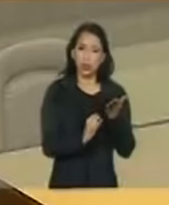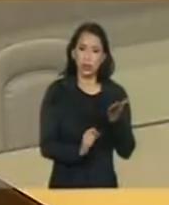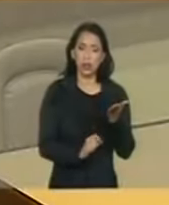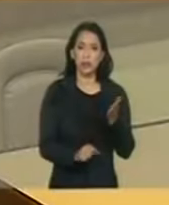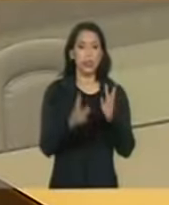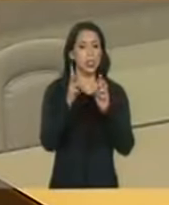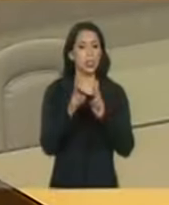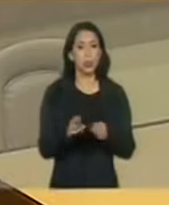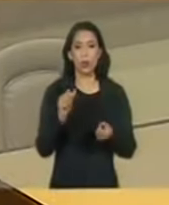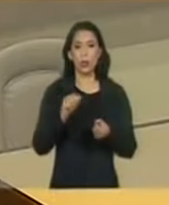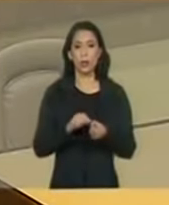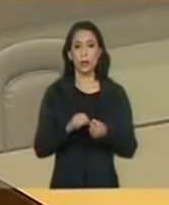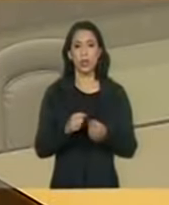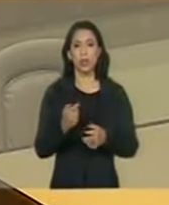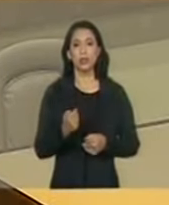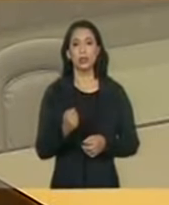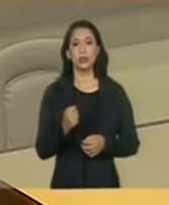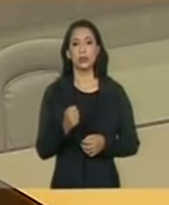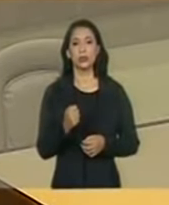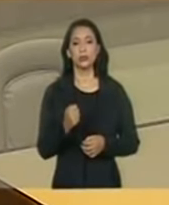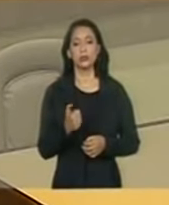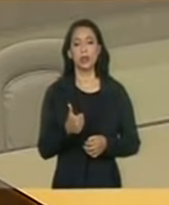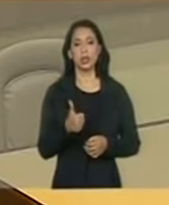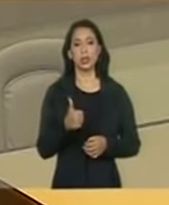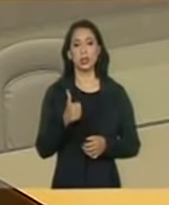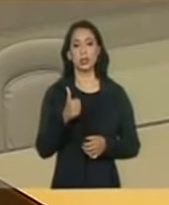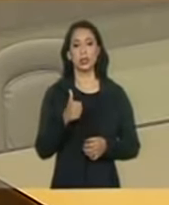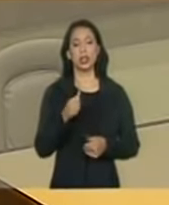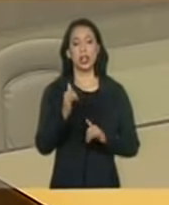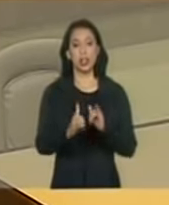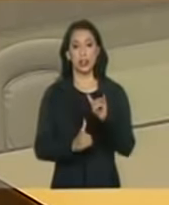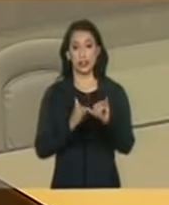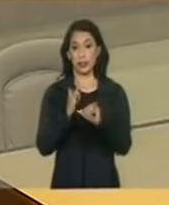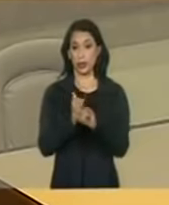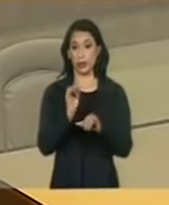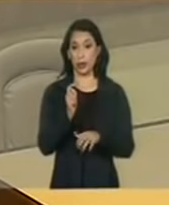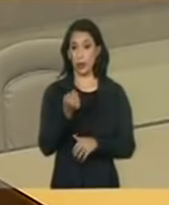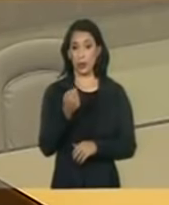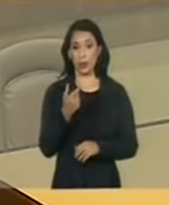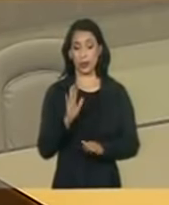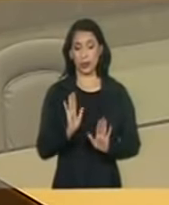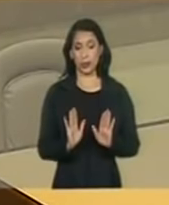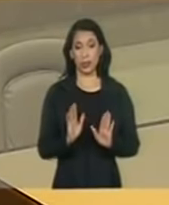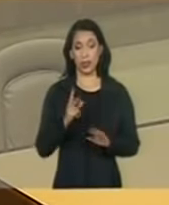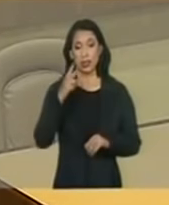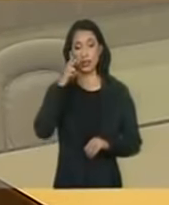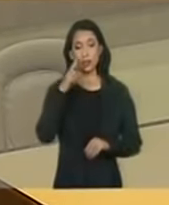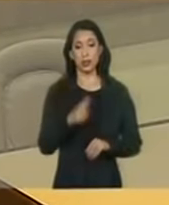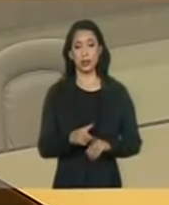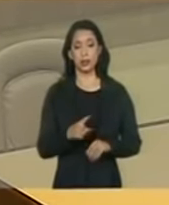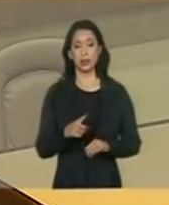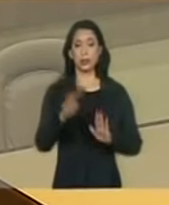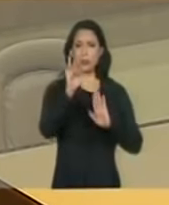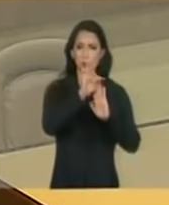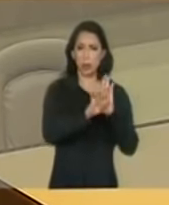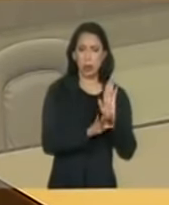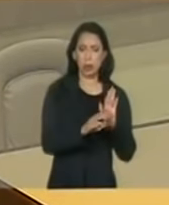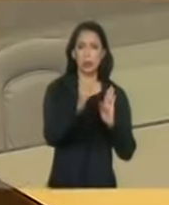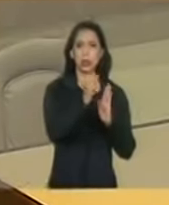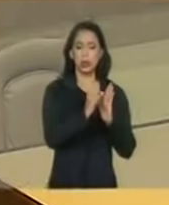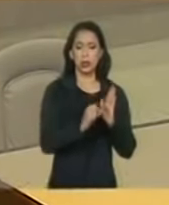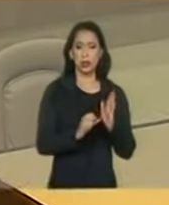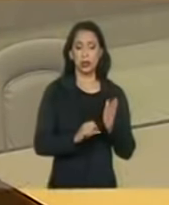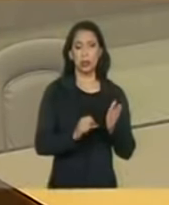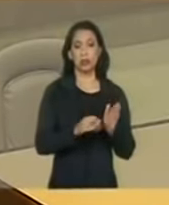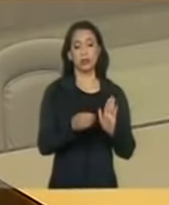foi quase que virtualmente reproduzido é noel em sua textualidade a cláusula da